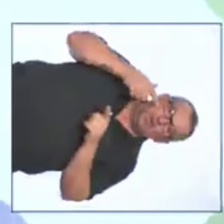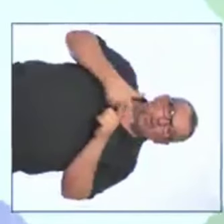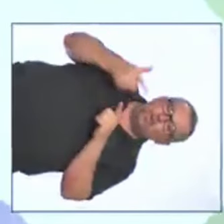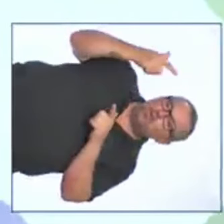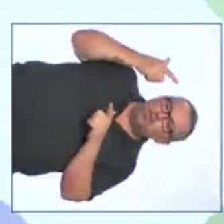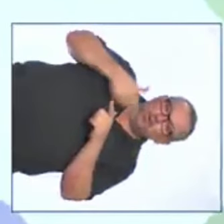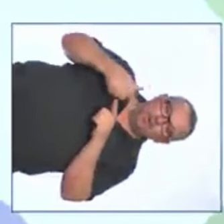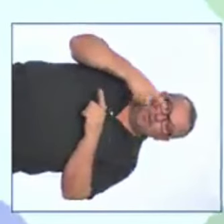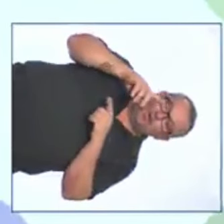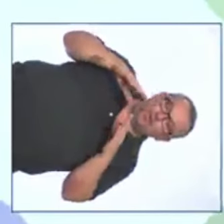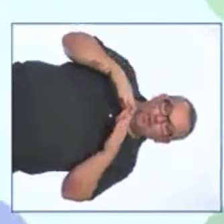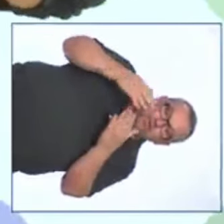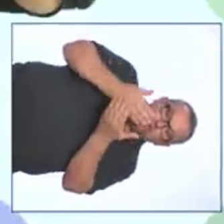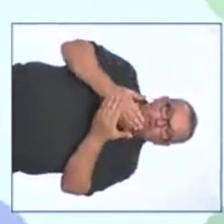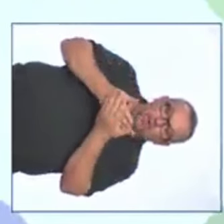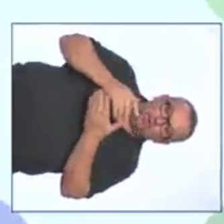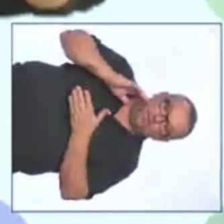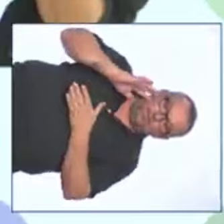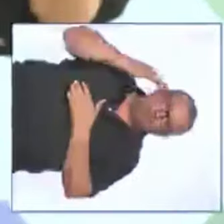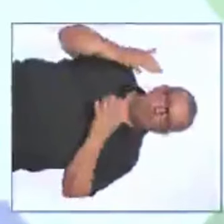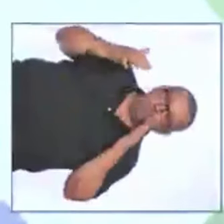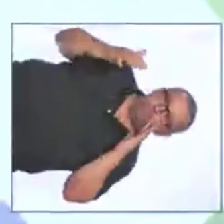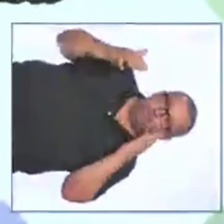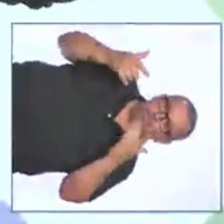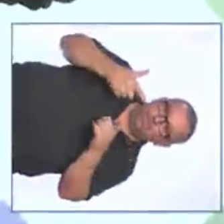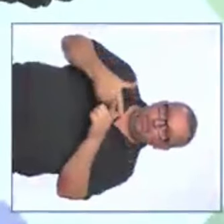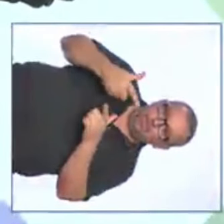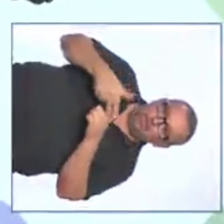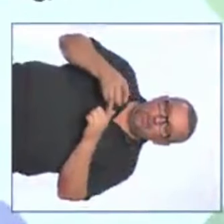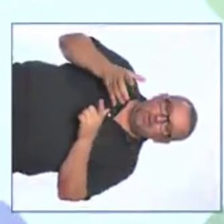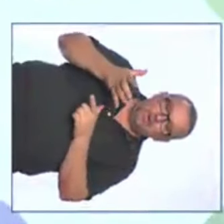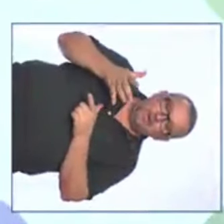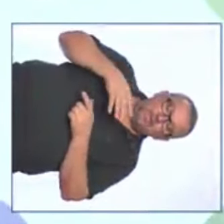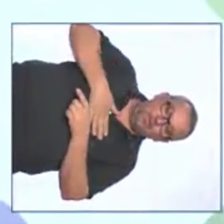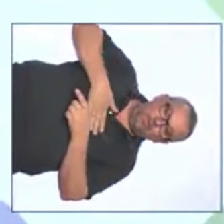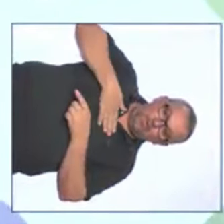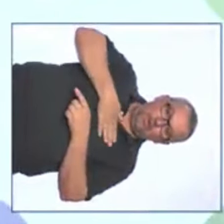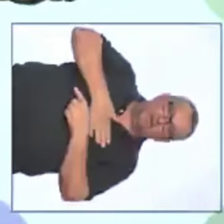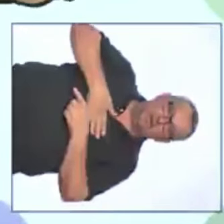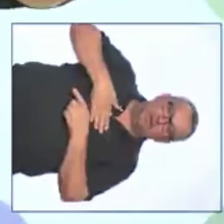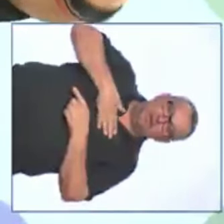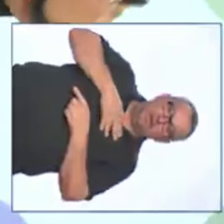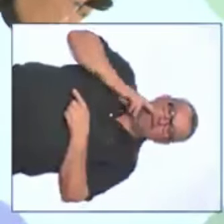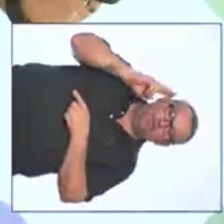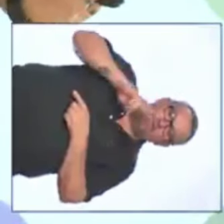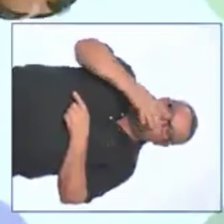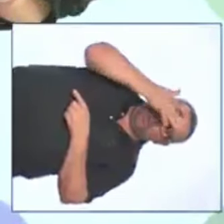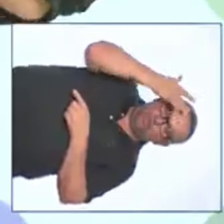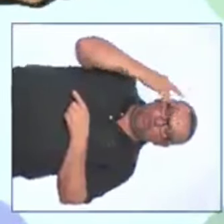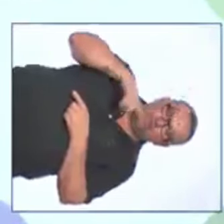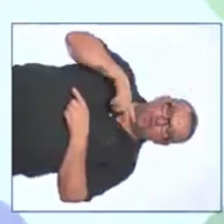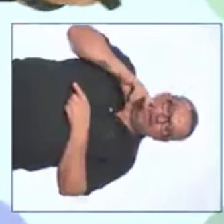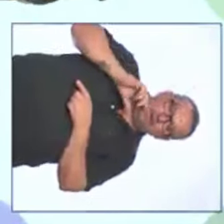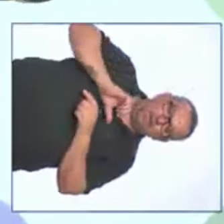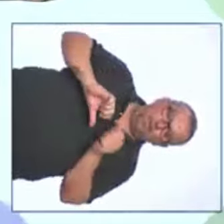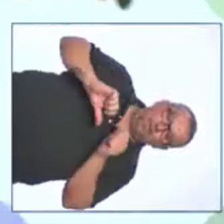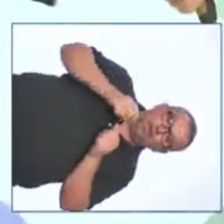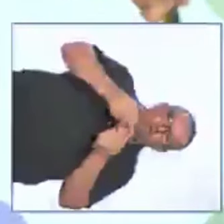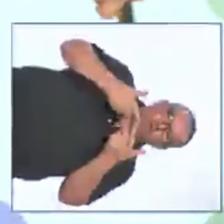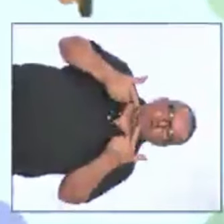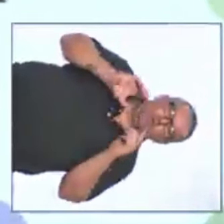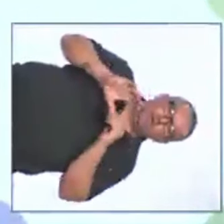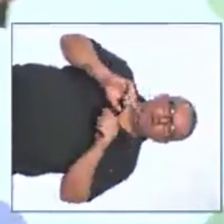na sua escola que você quer resolver ou um problema na sua escola que você gostaria de ver o que as pessoas querem mudar ou coisa